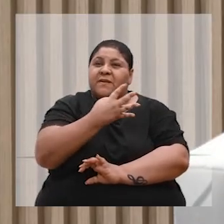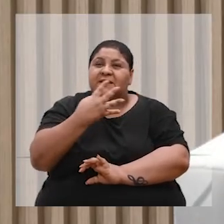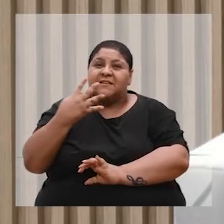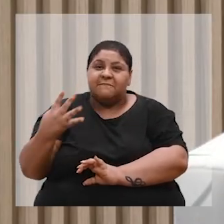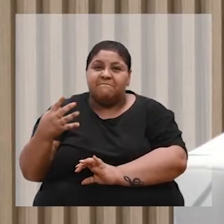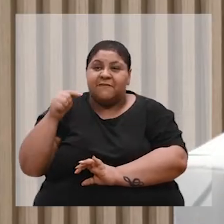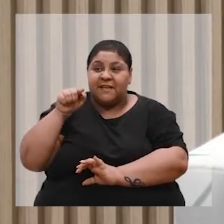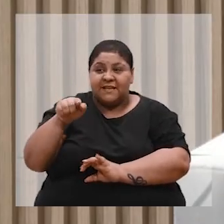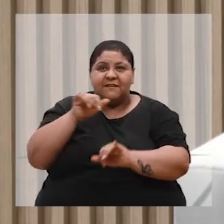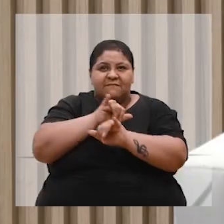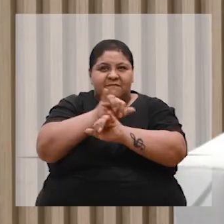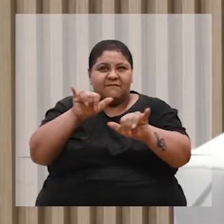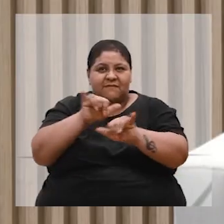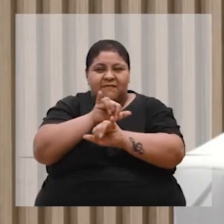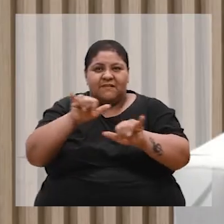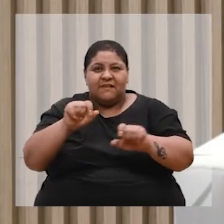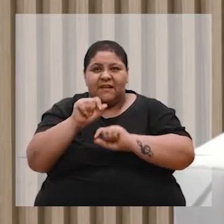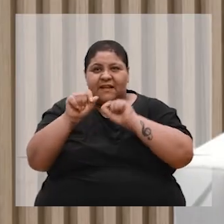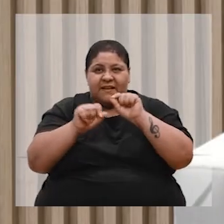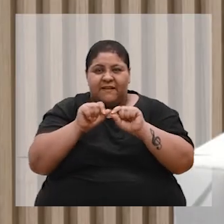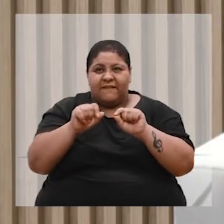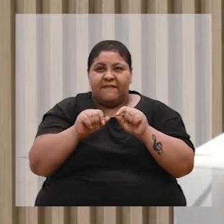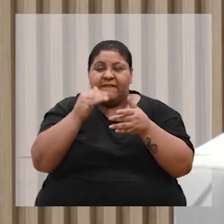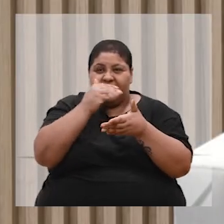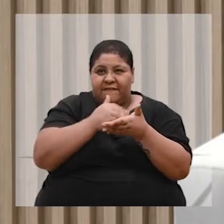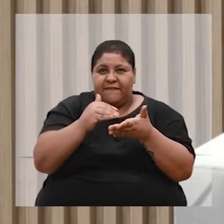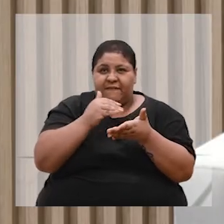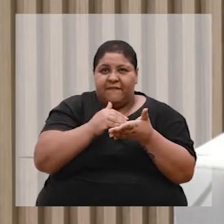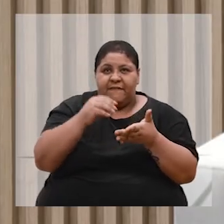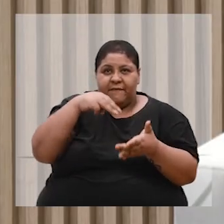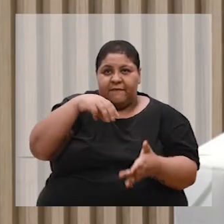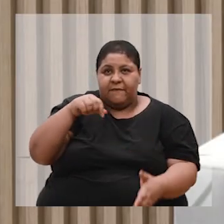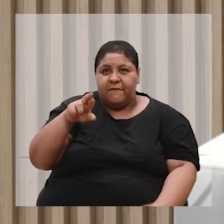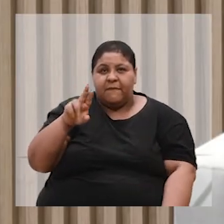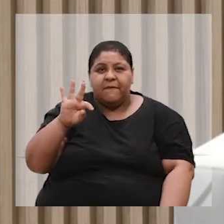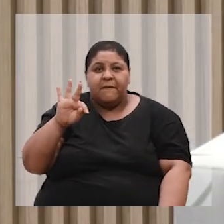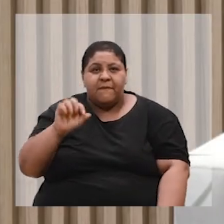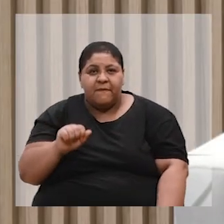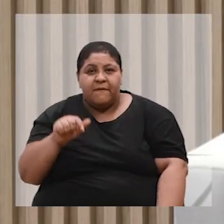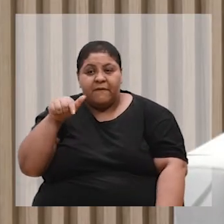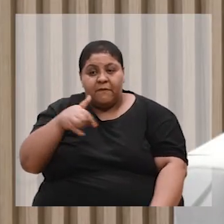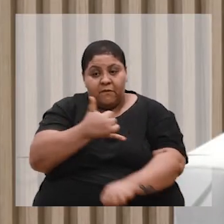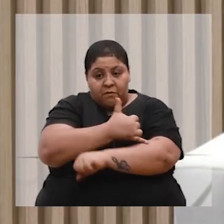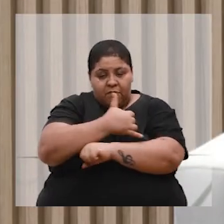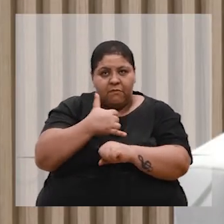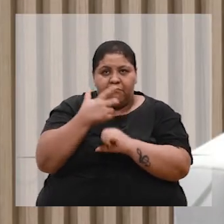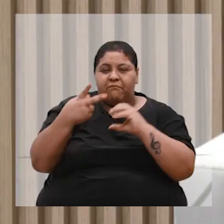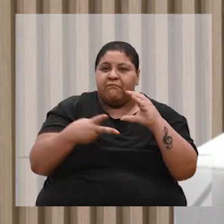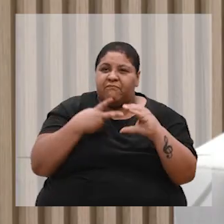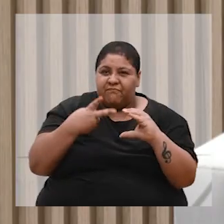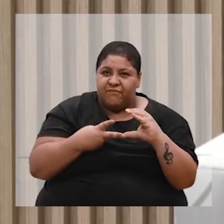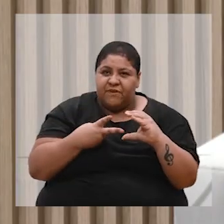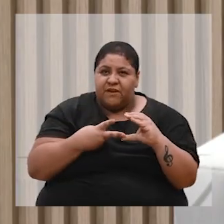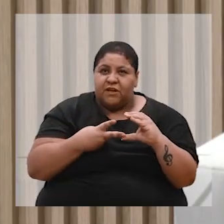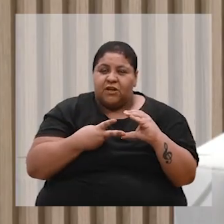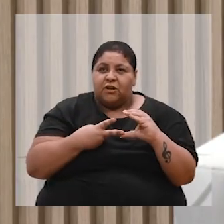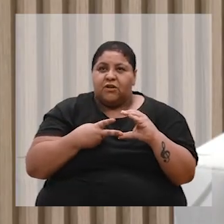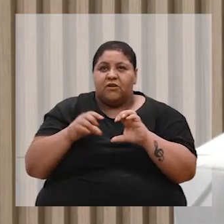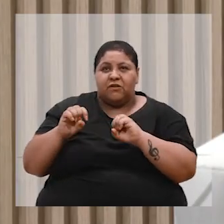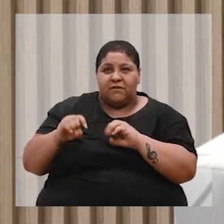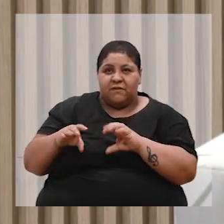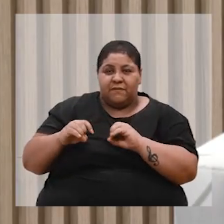14.444. Esses dados, quem trouxe foi a secretária Marta Fattori, quando passou aqui na Câmara Municipal.